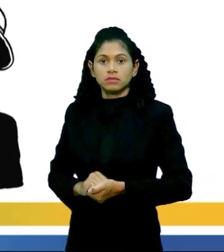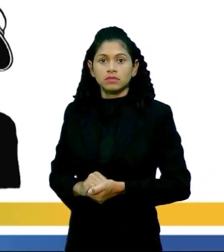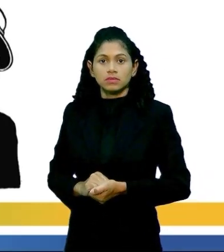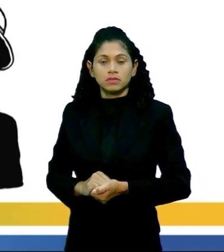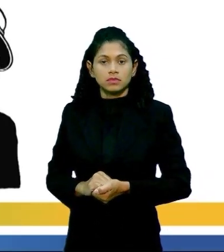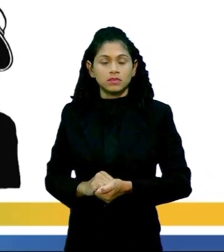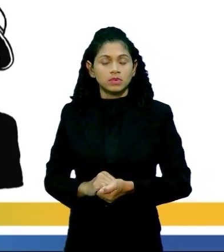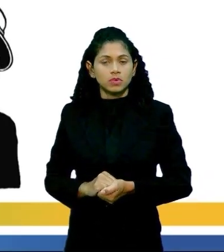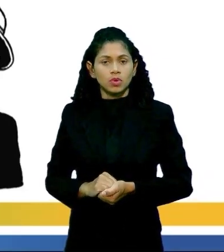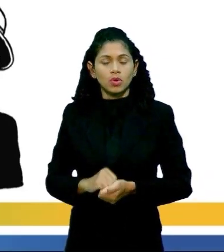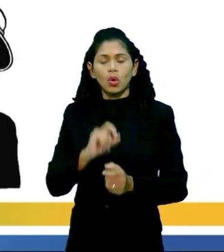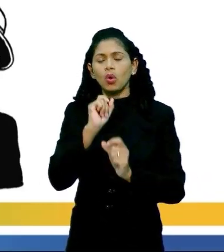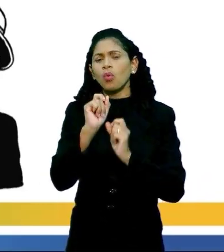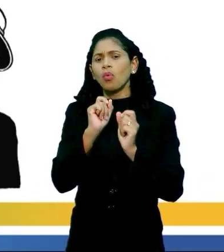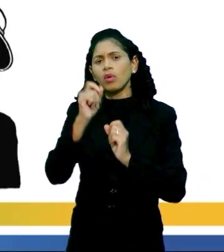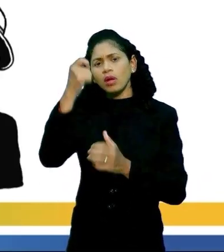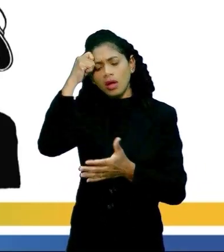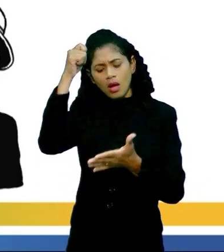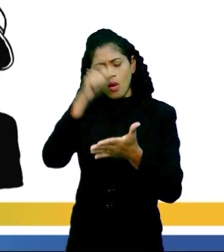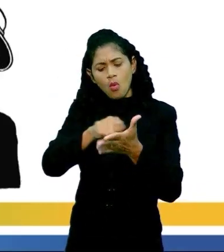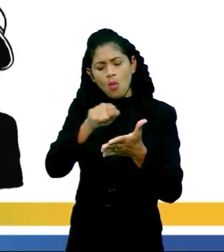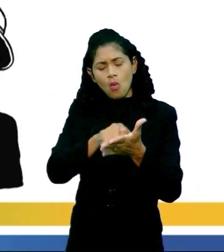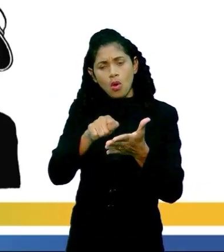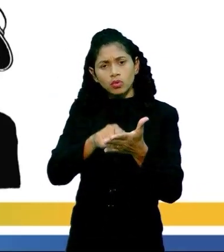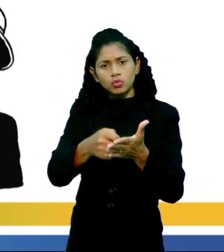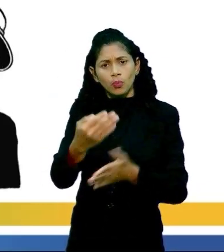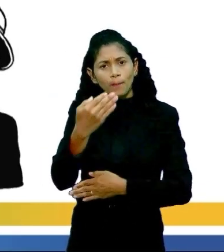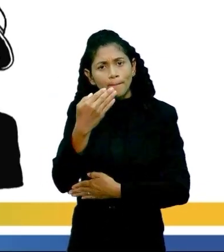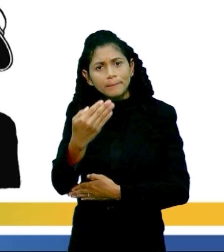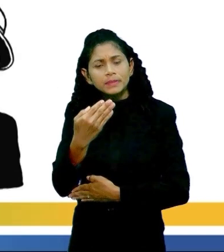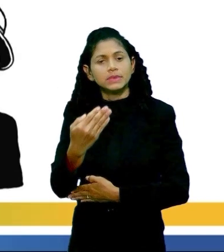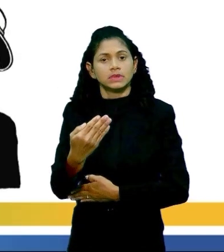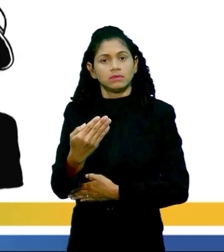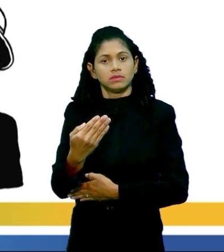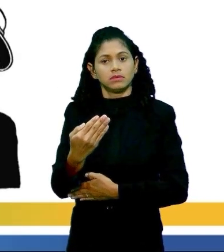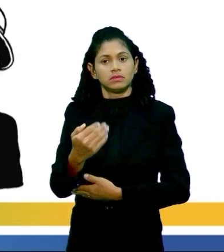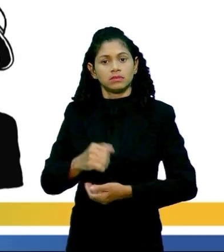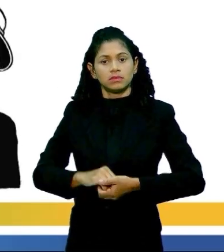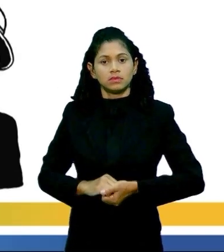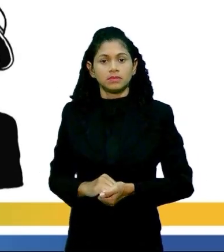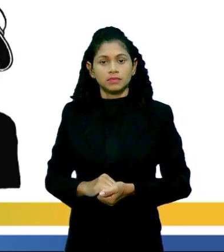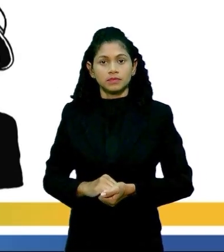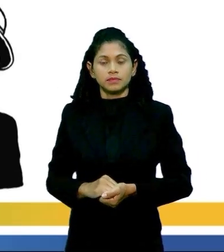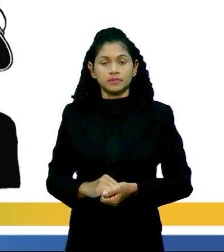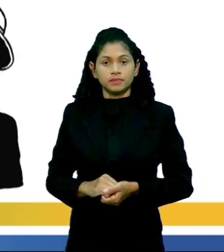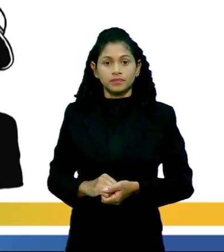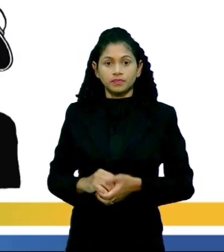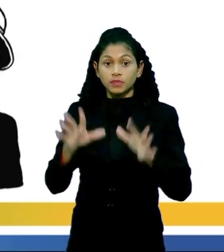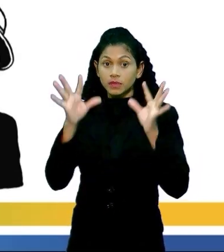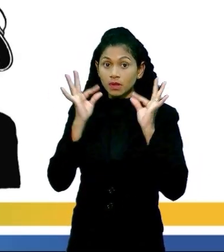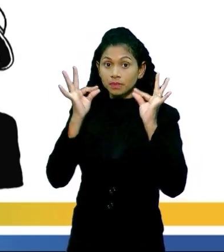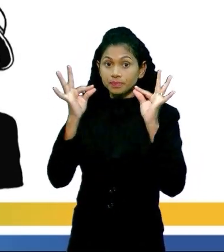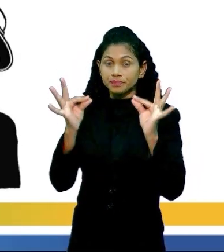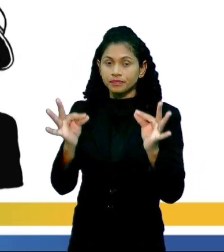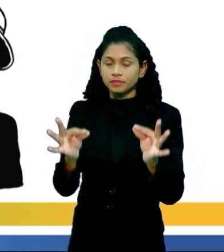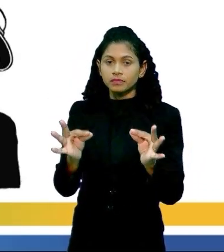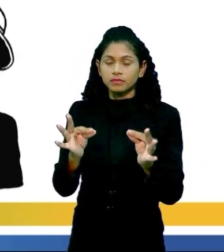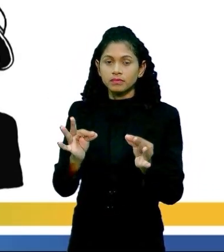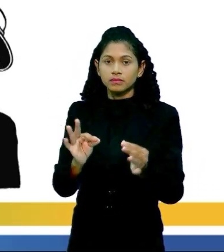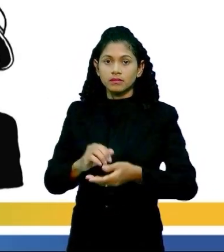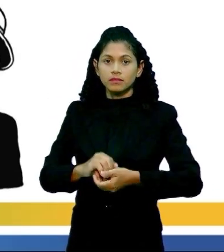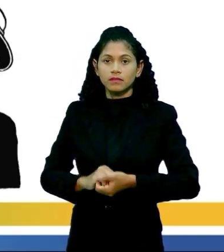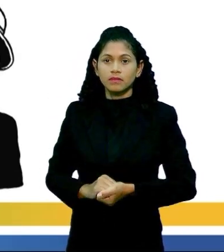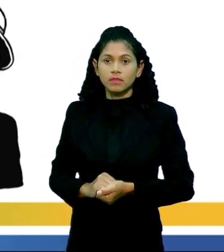o autor quer, o que o enunciador quer com a questão. Então, observem, graças por não